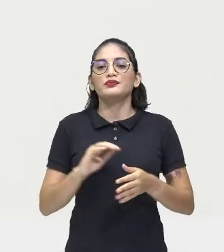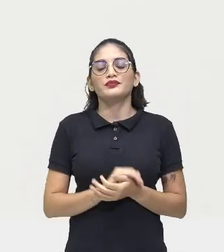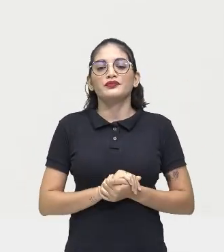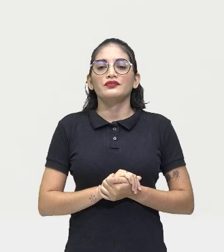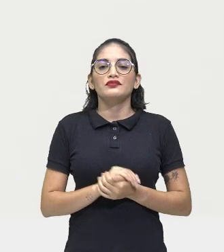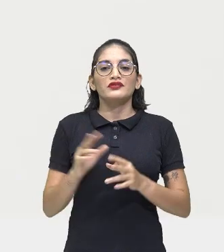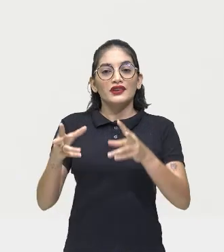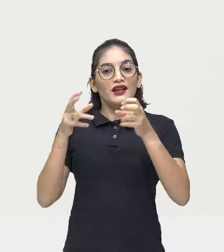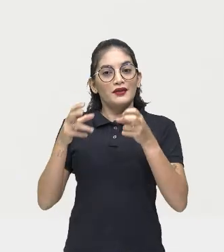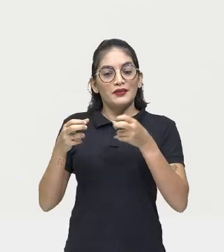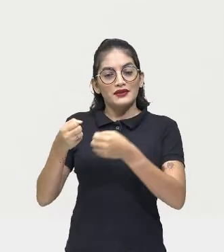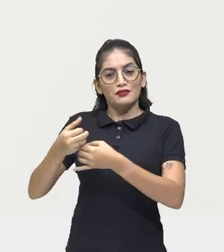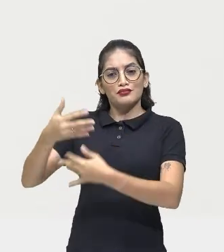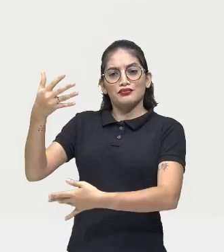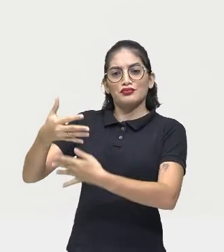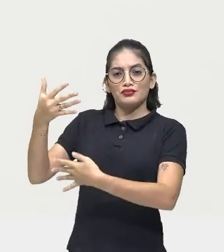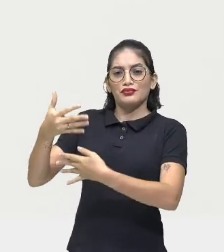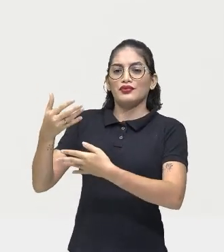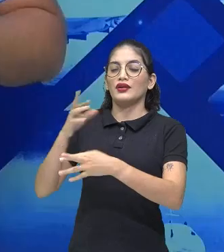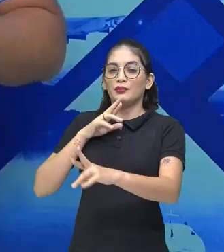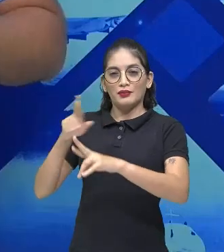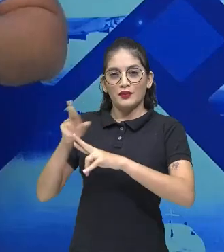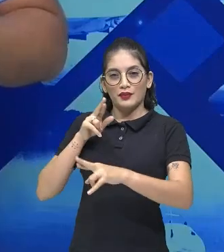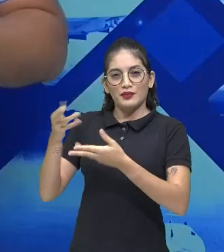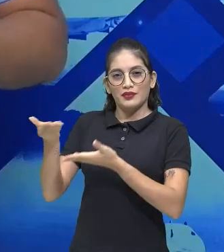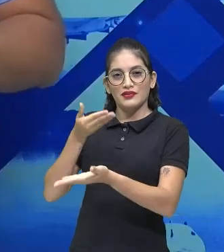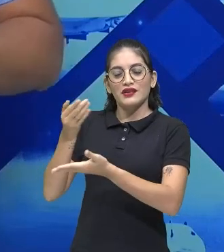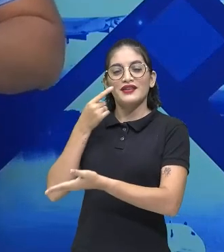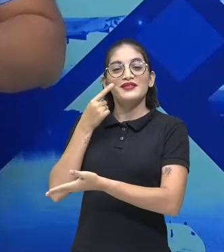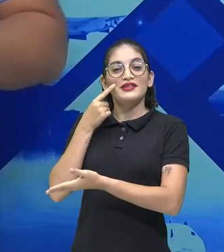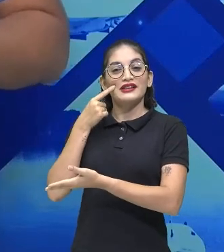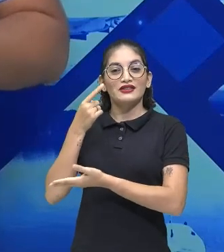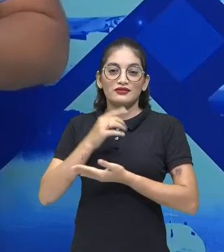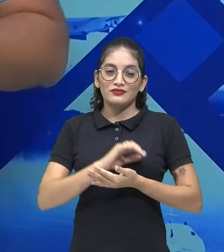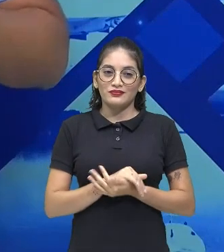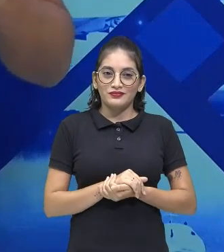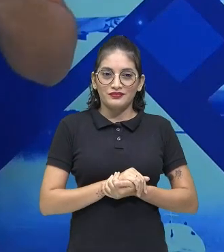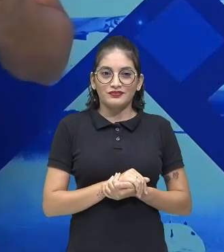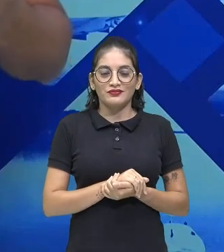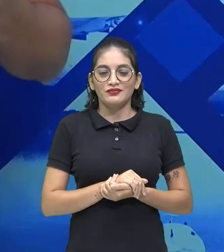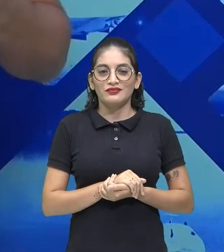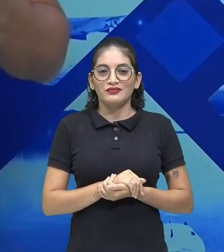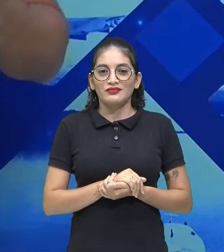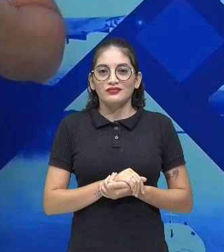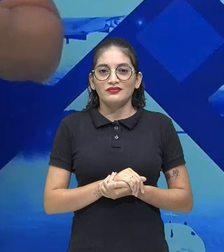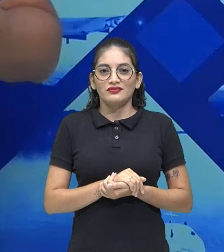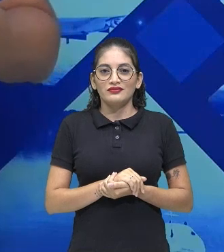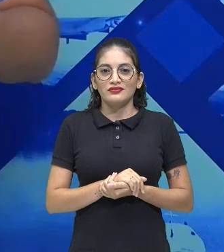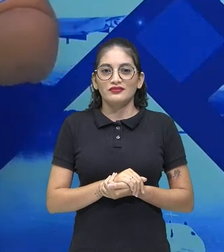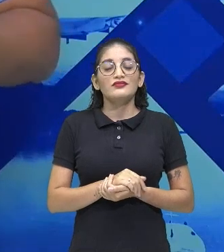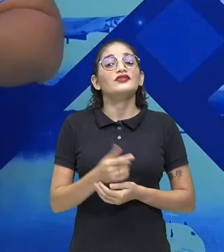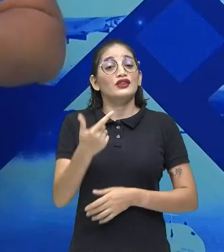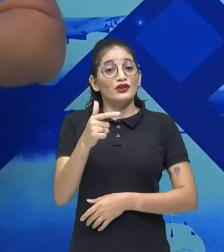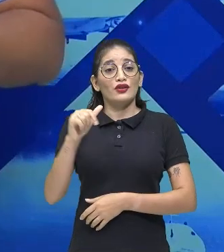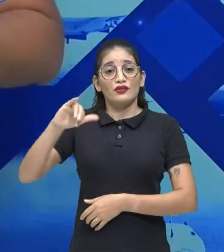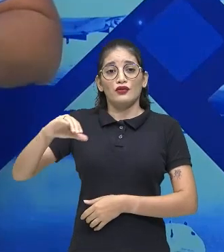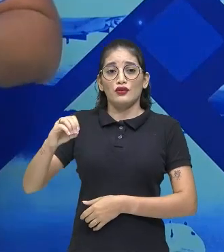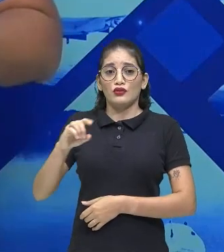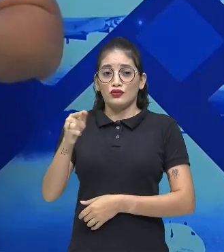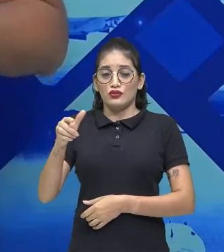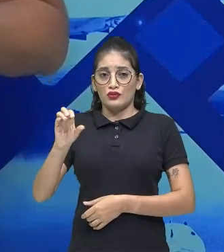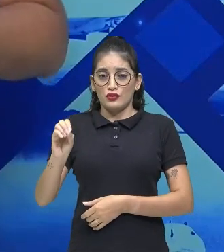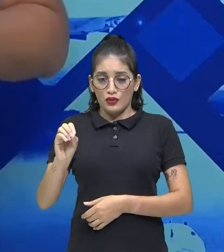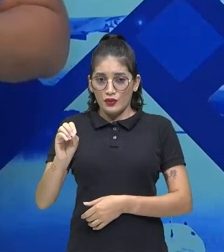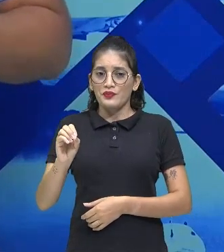Observando logo o nosso chat, quem participou lá com a gente, vamos observar o que responderam lá no nosso chat. Olha aí, o João Vitor respondeu para a